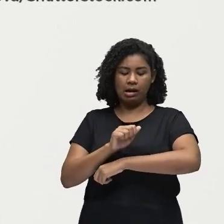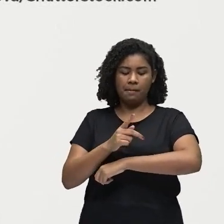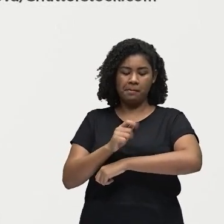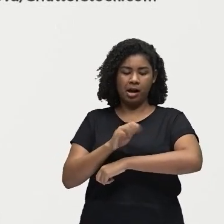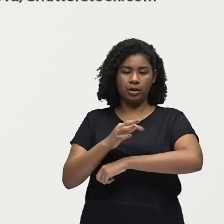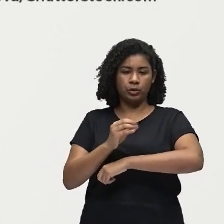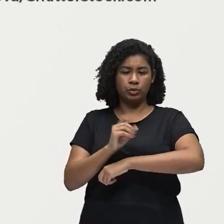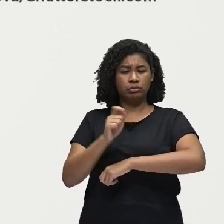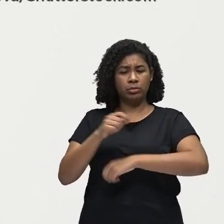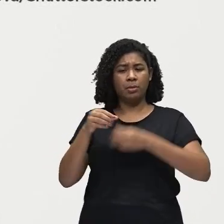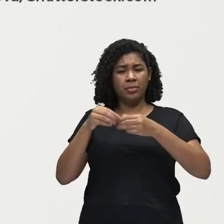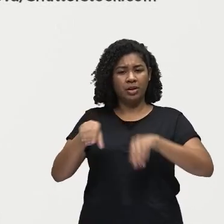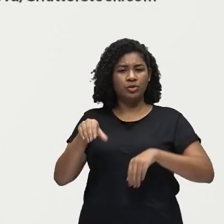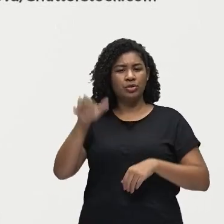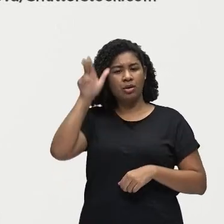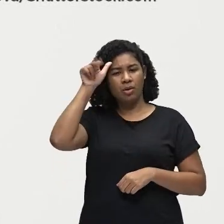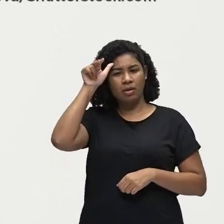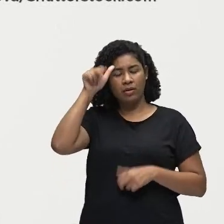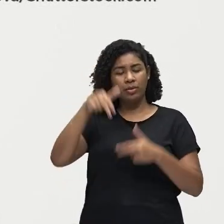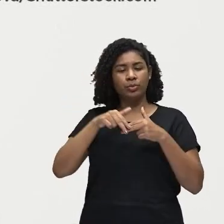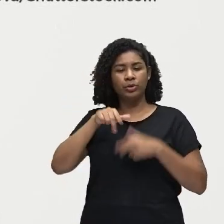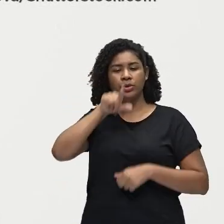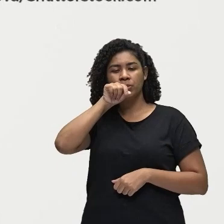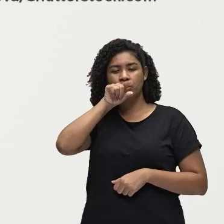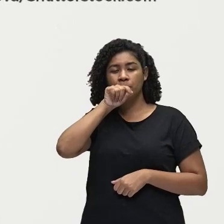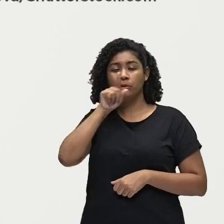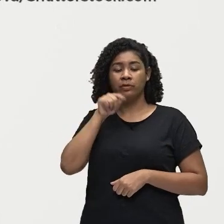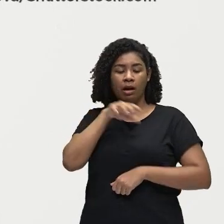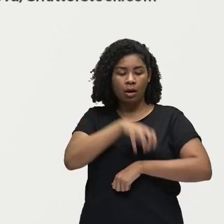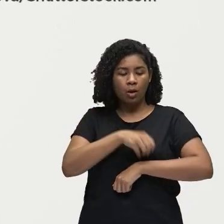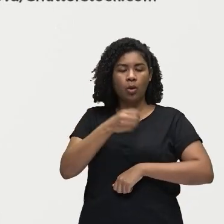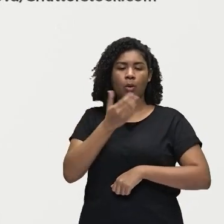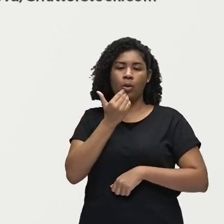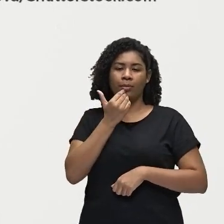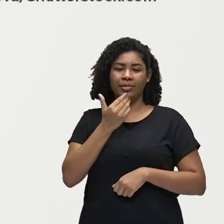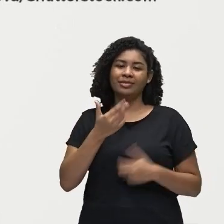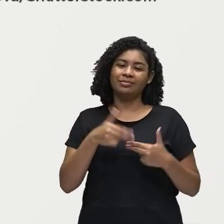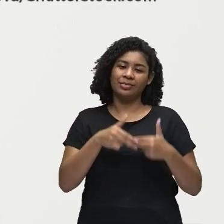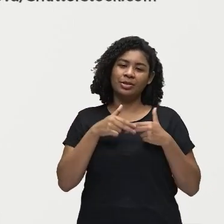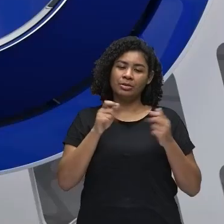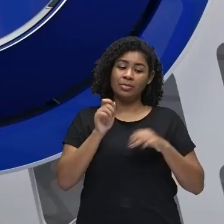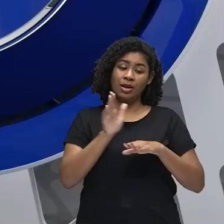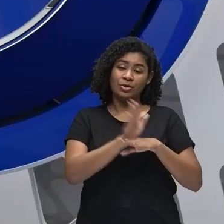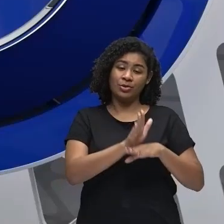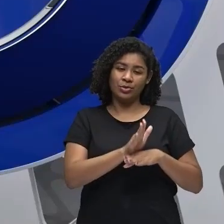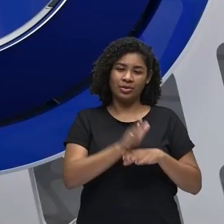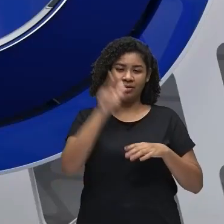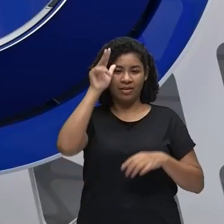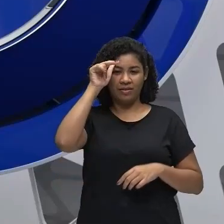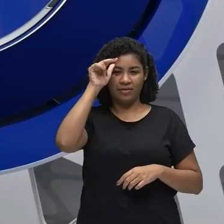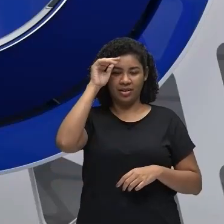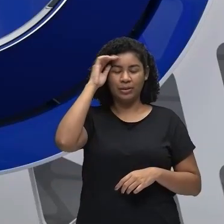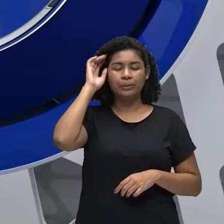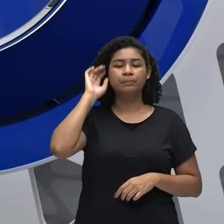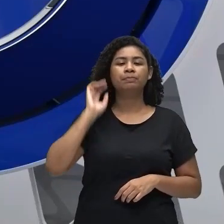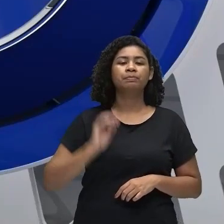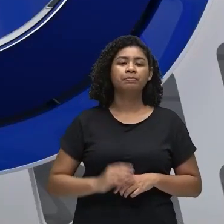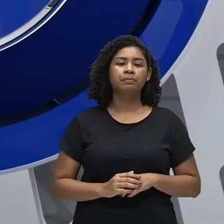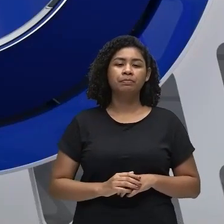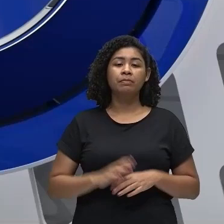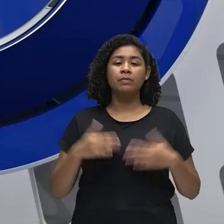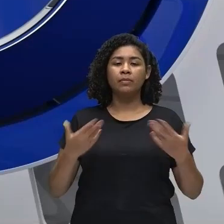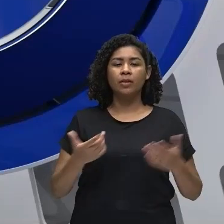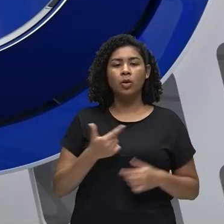de relação também. E também eu trouxe para vocês, ainda falando de comensalismo, um outro